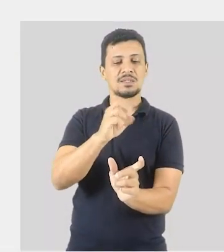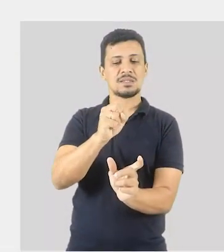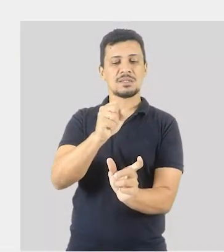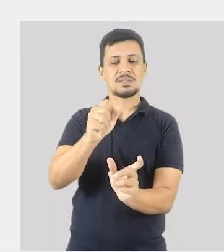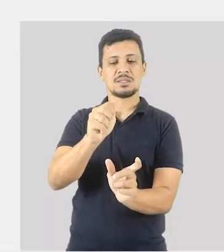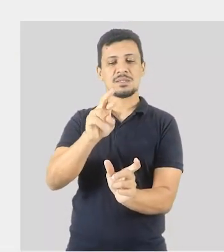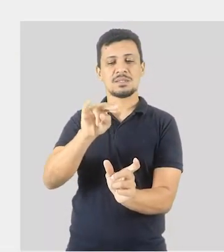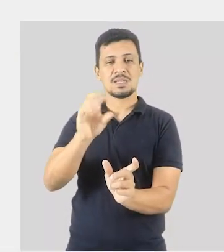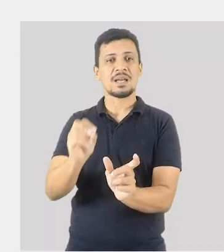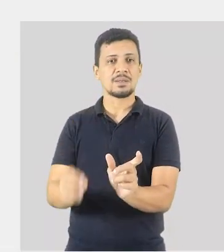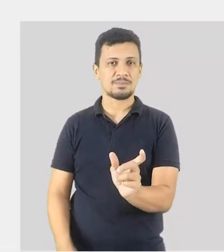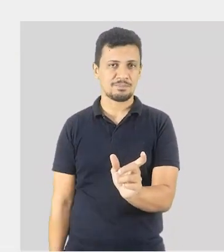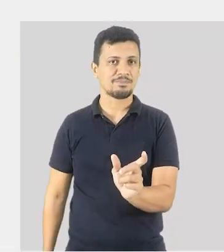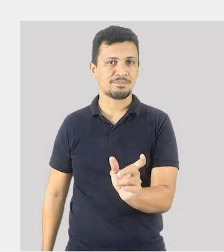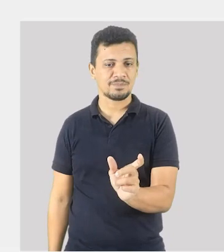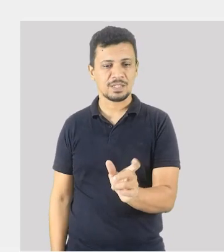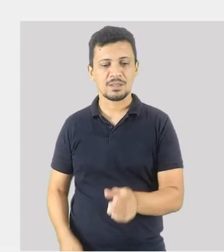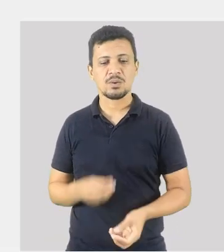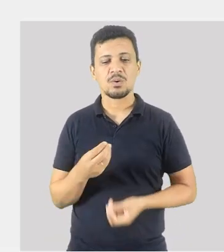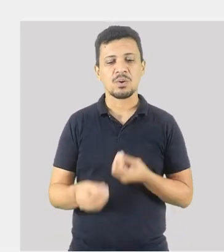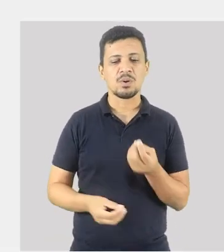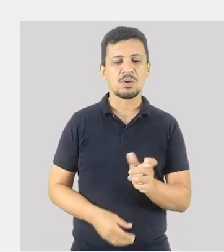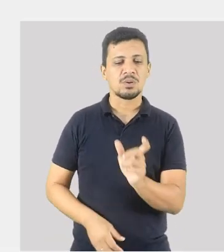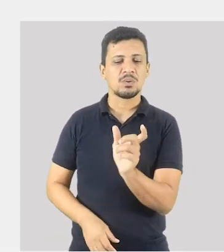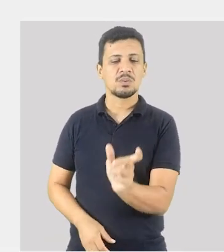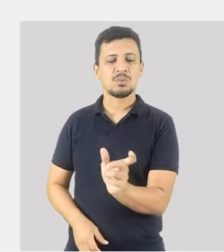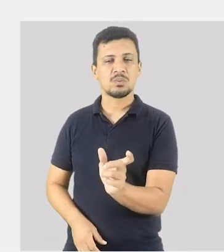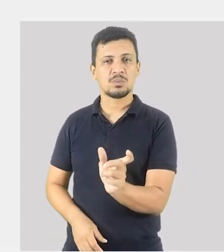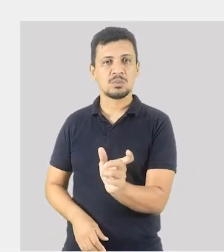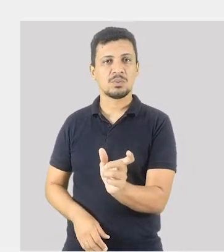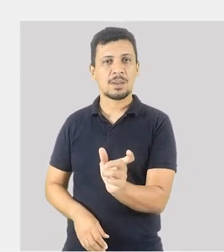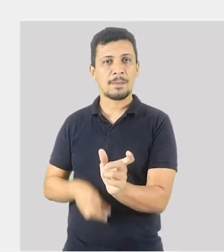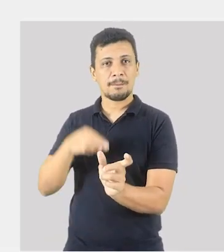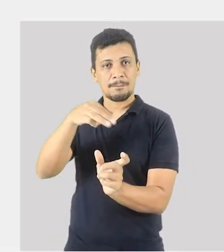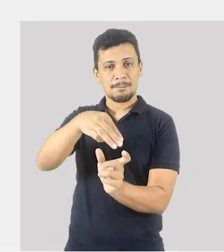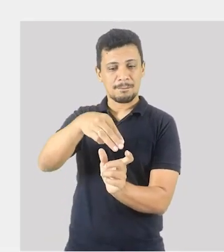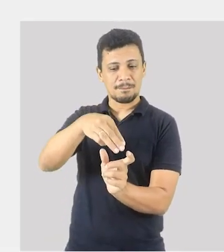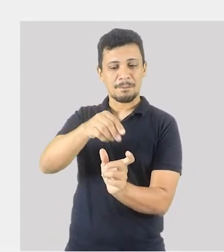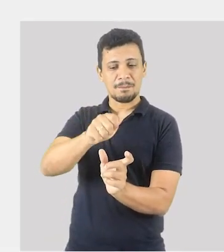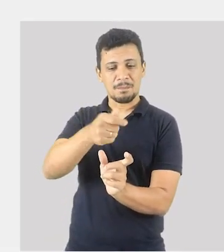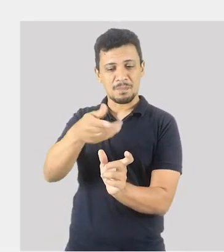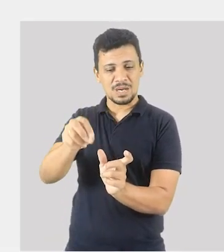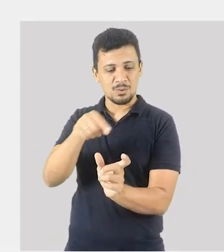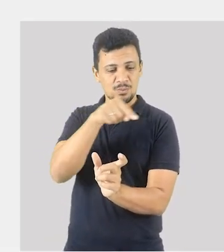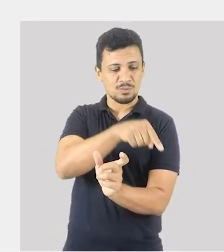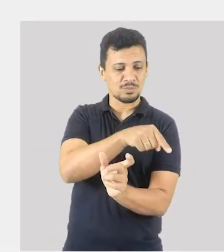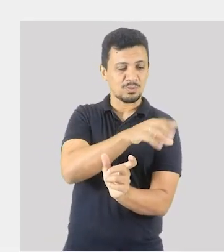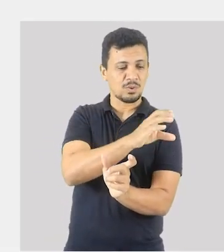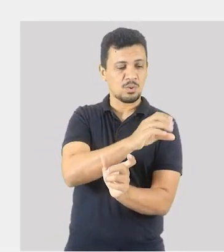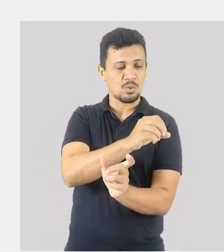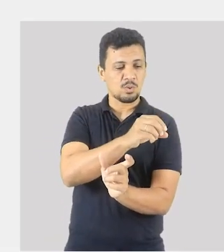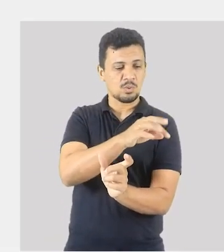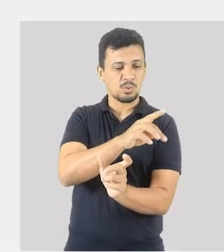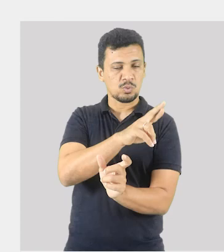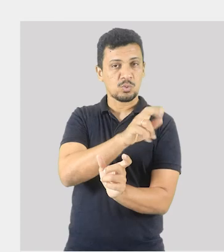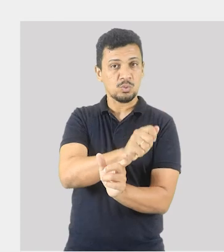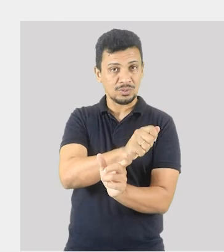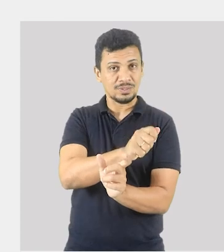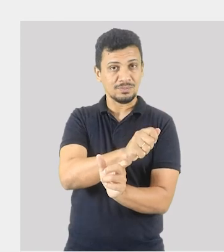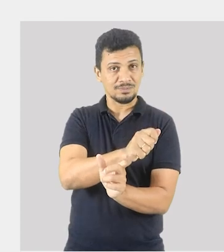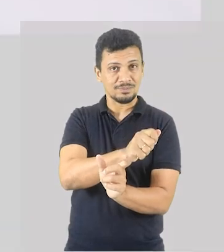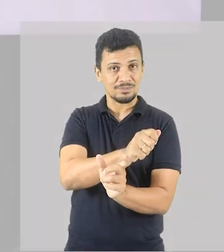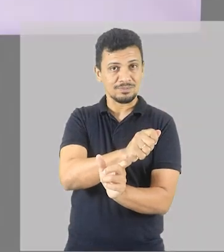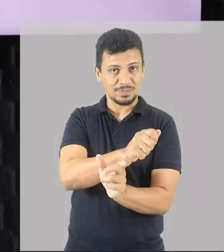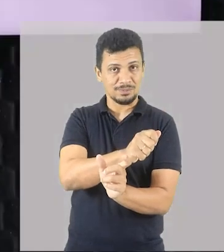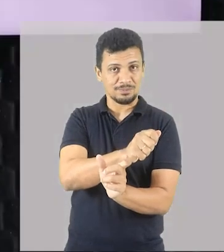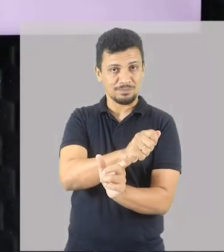palavra contramão vem de quê? De mão, certo? E aí eu uso o prefixo contra, que indica oposição, e aí eu formo